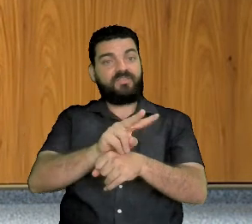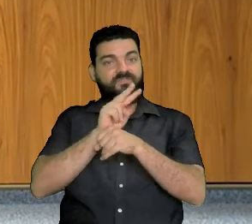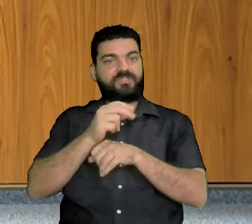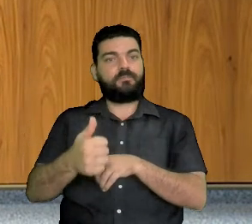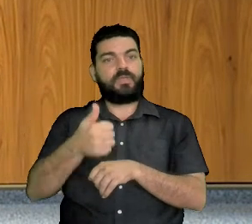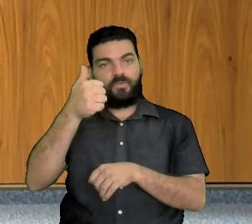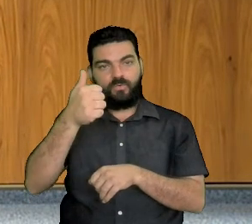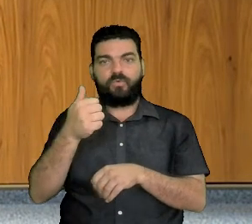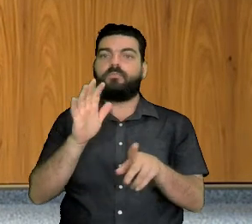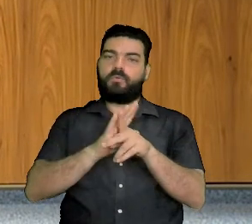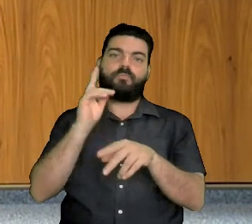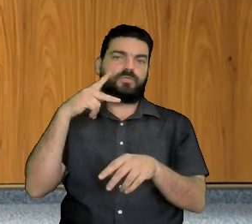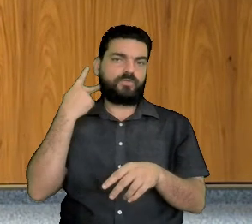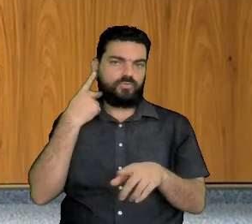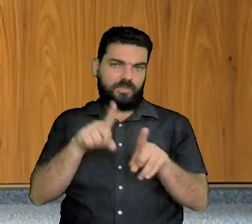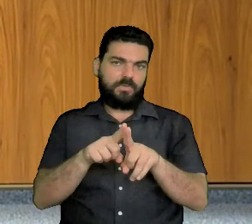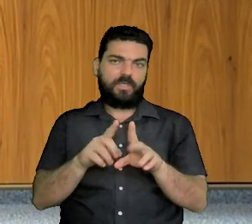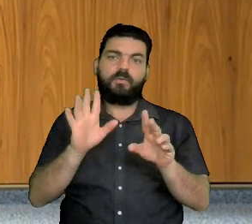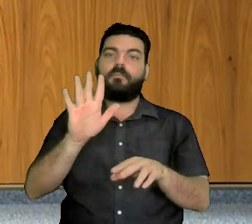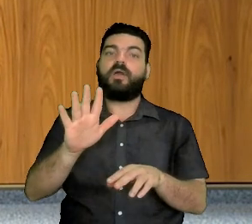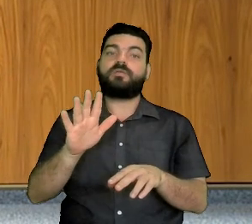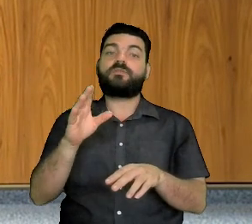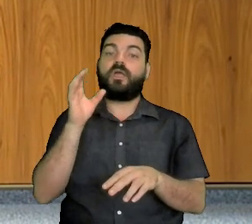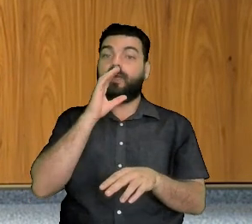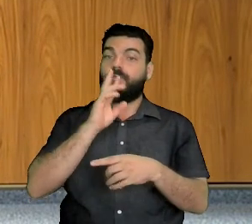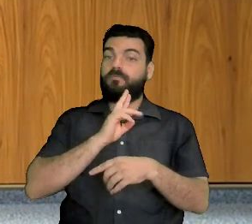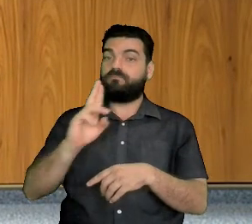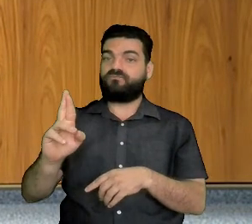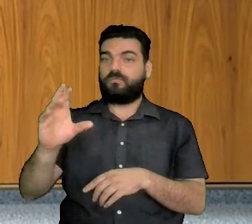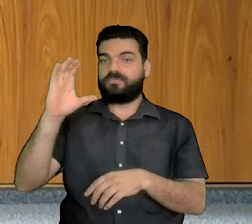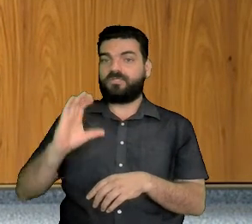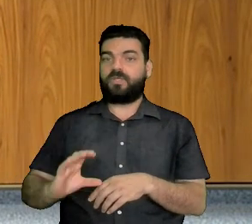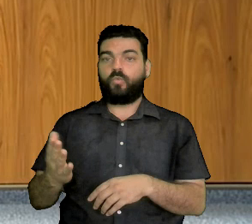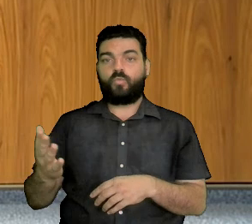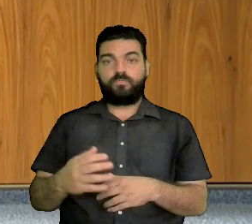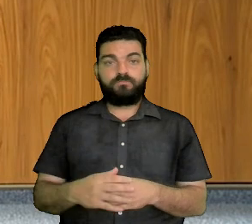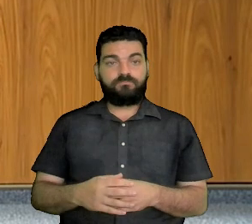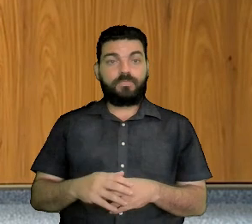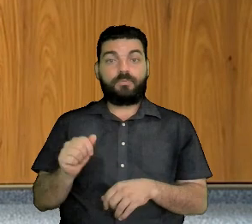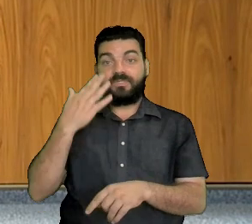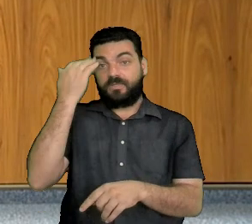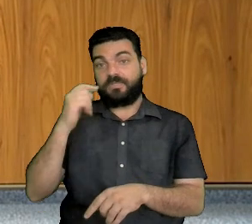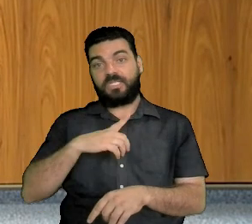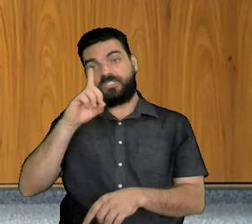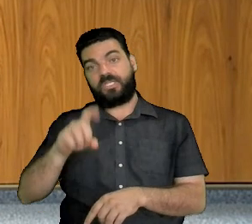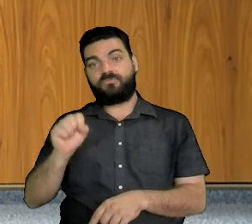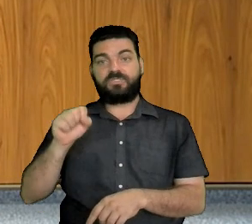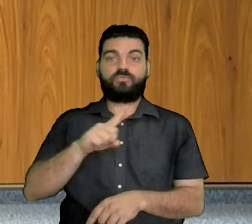Procuradoria Federal e também uma rápida resposta para o cidadão, que precisa saber se tem direito ou